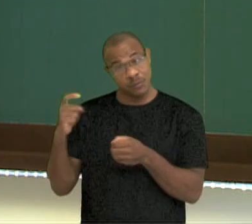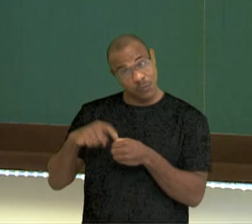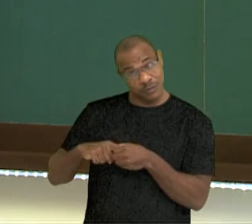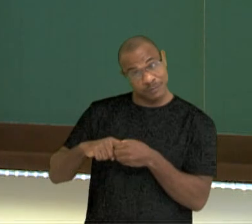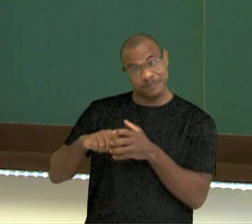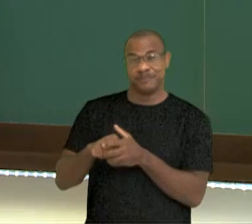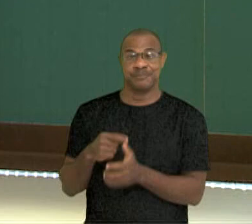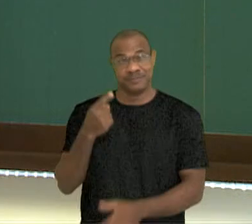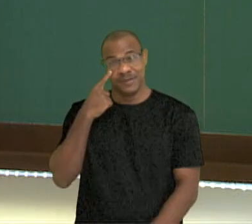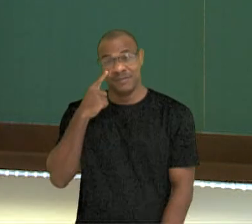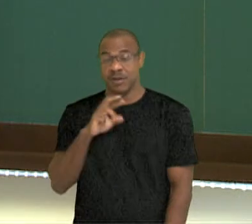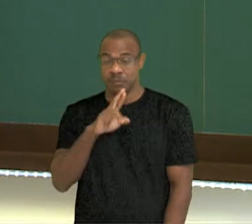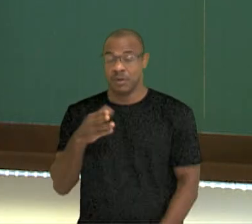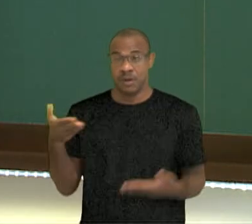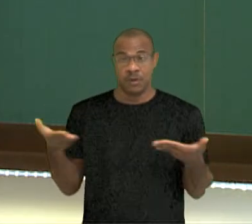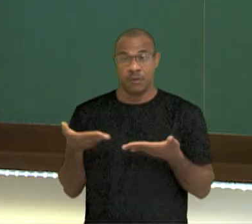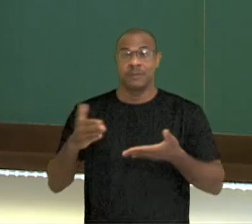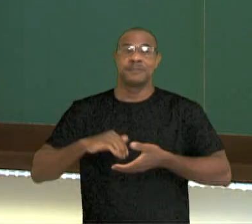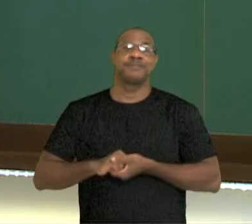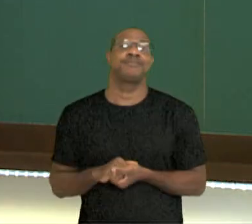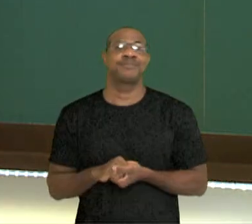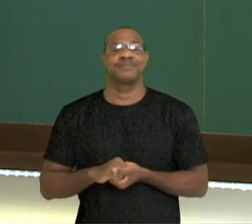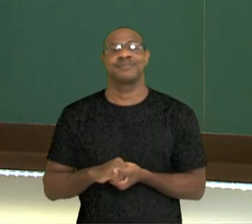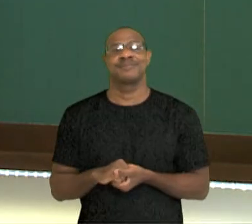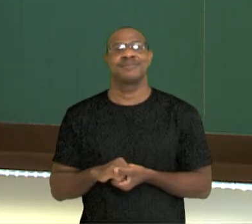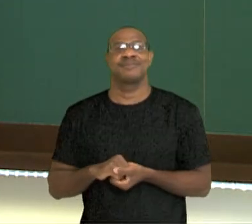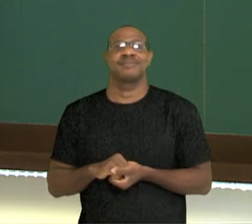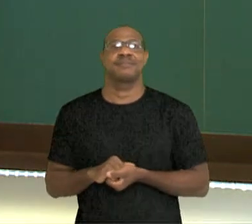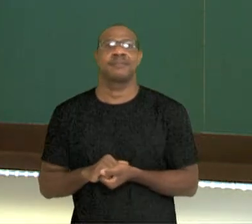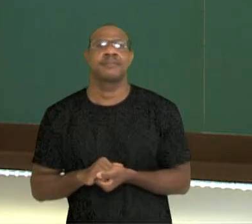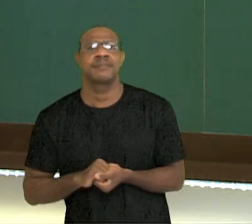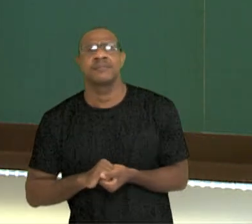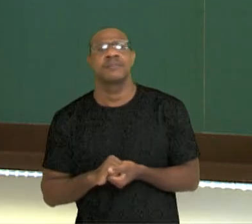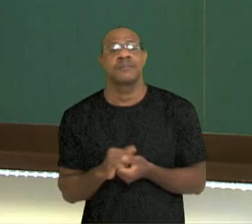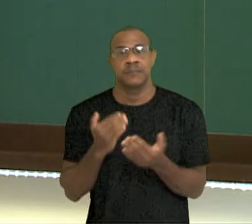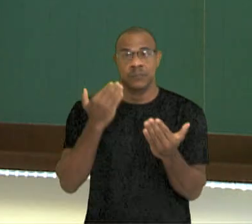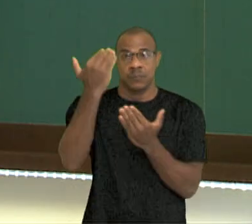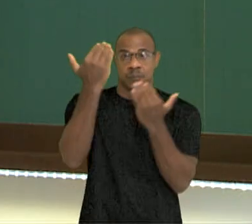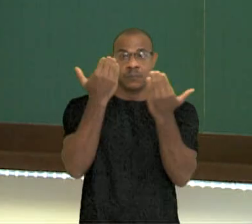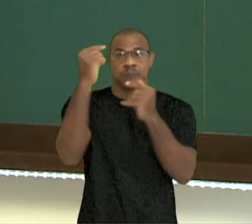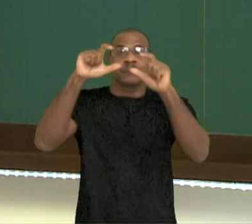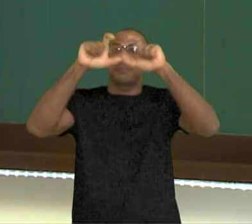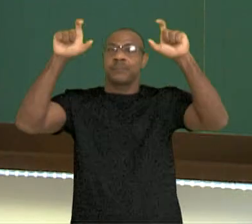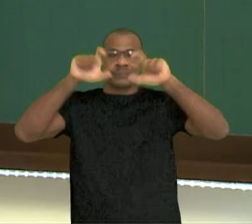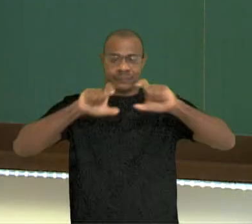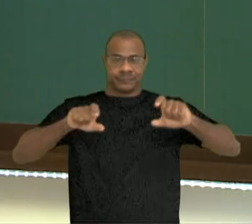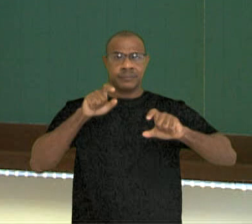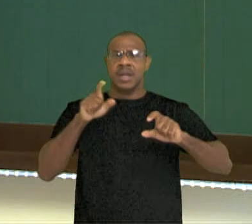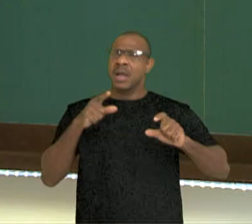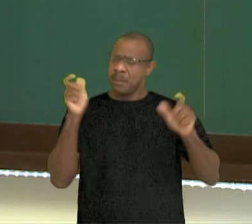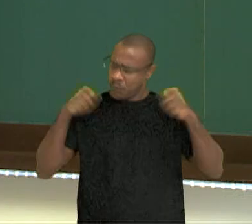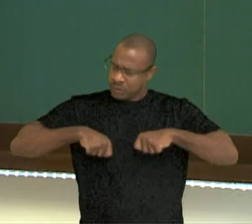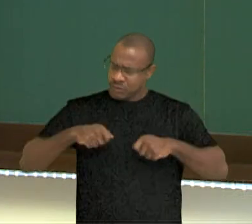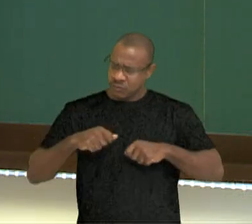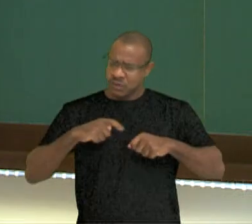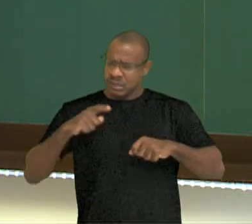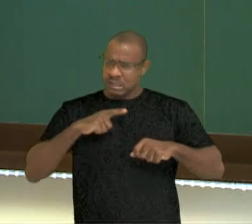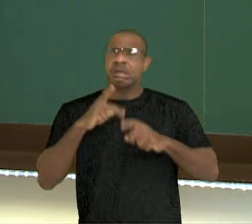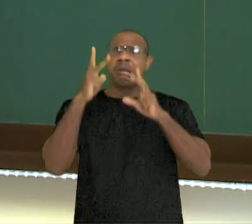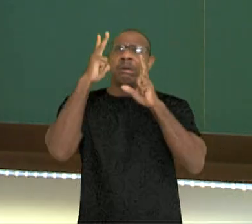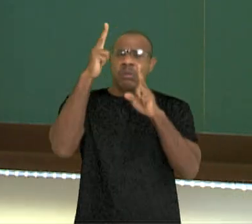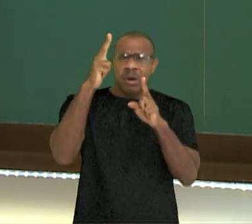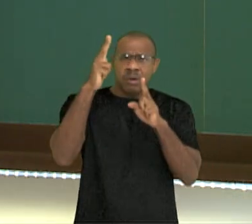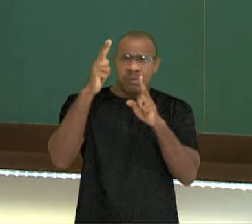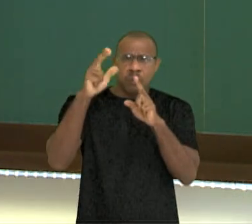Voltei, conferi contigo a resposta da atividade. Comparando os dois textos, é possível afirmar que há semelhanças e